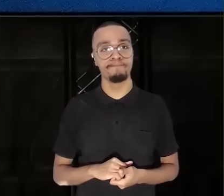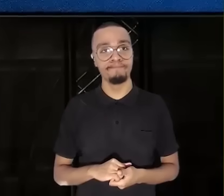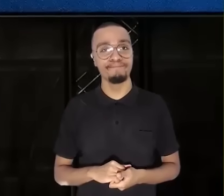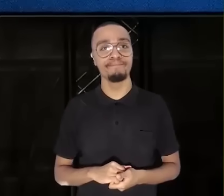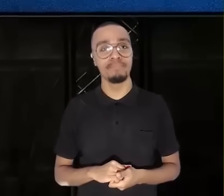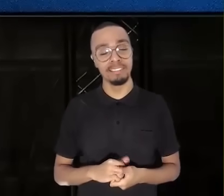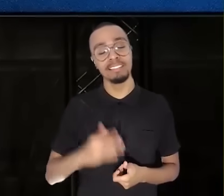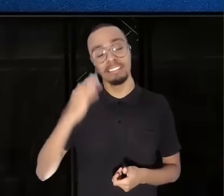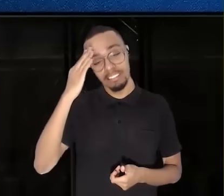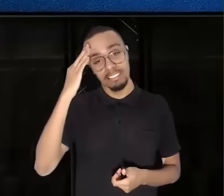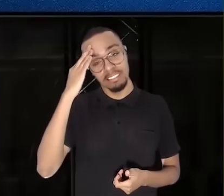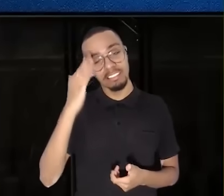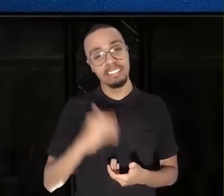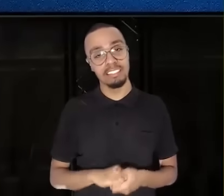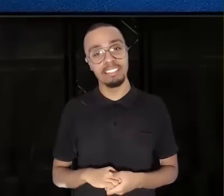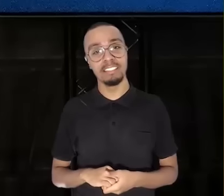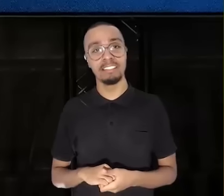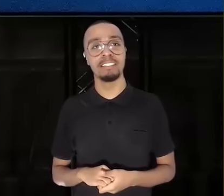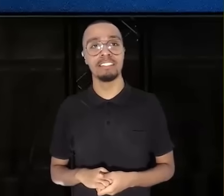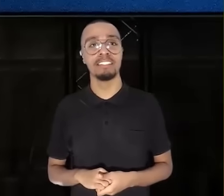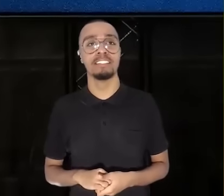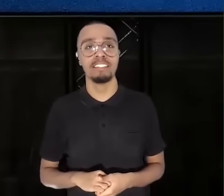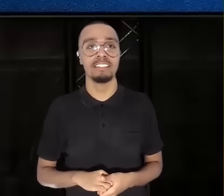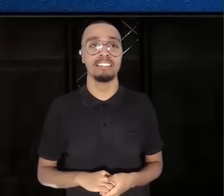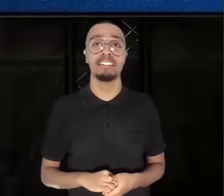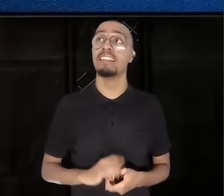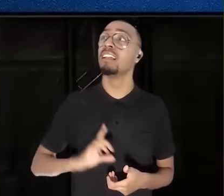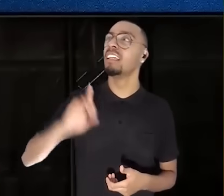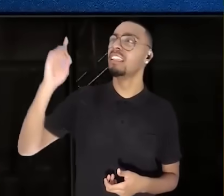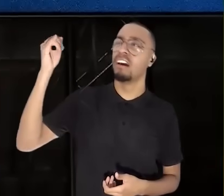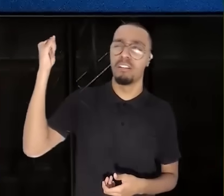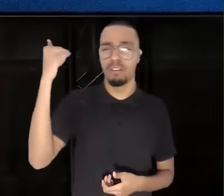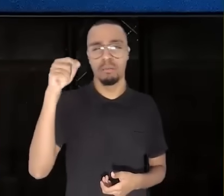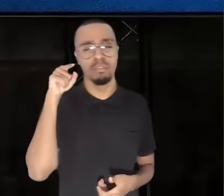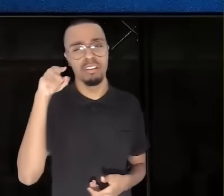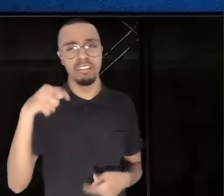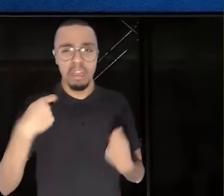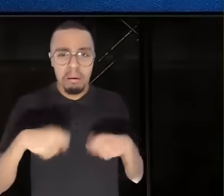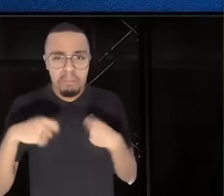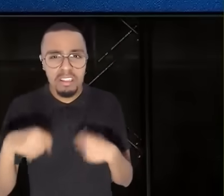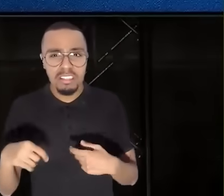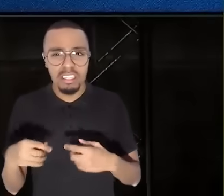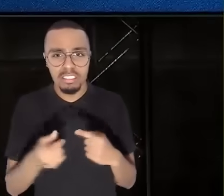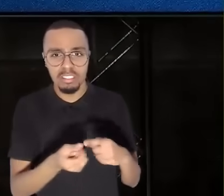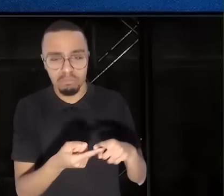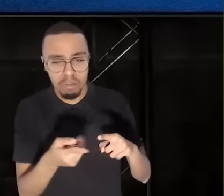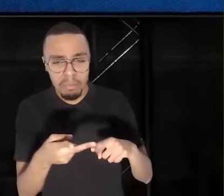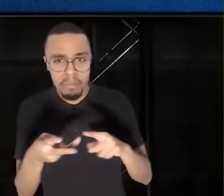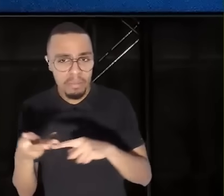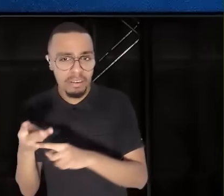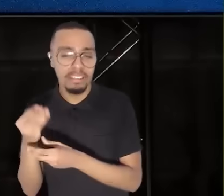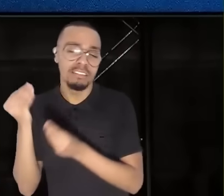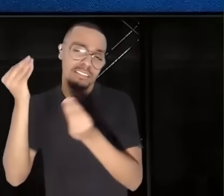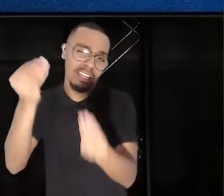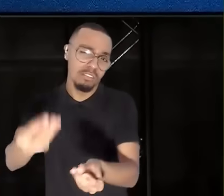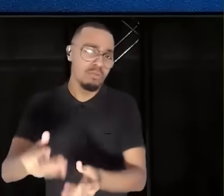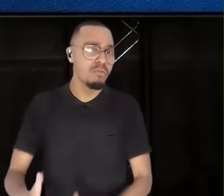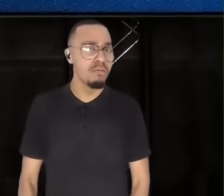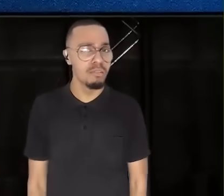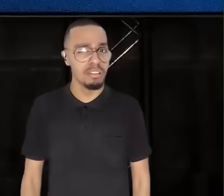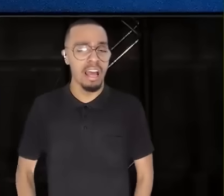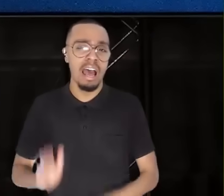Sim, Deus está dizendo, todas as suas necessidades eu vou cuidar. Sim, você não tem mais necessidade de nada. Eu vou prover